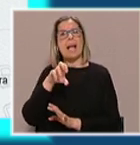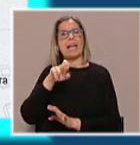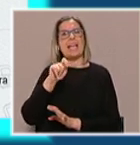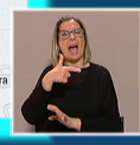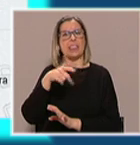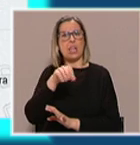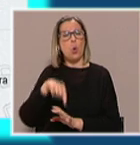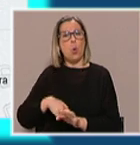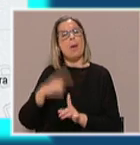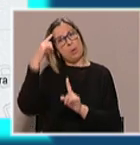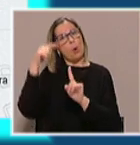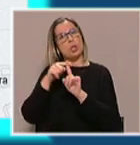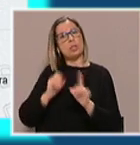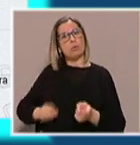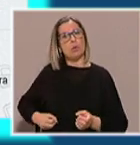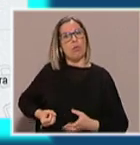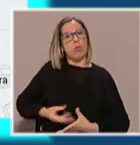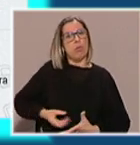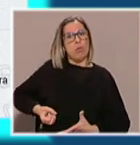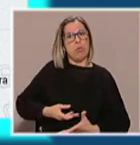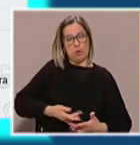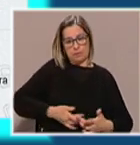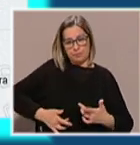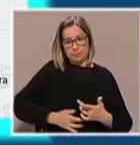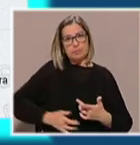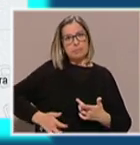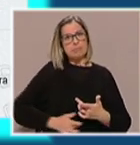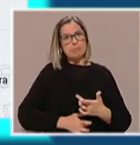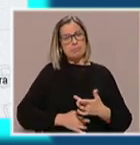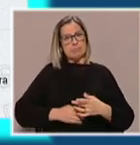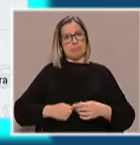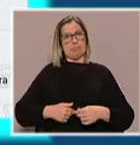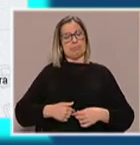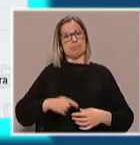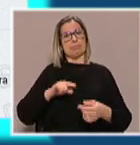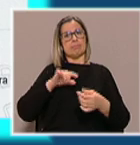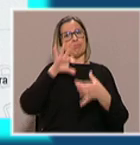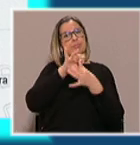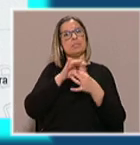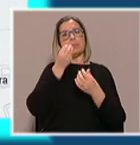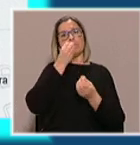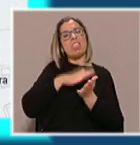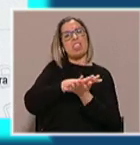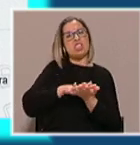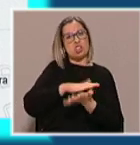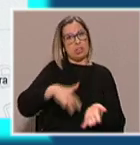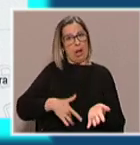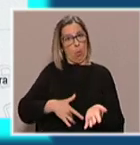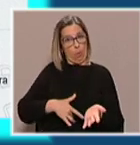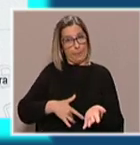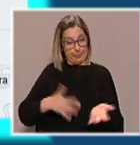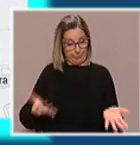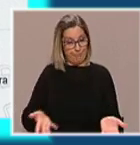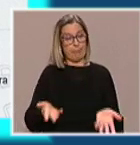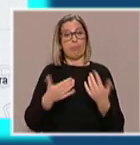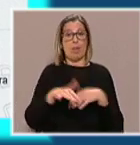para acelerar o processo da digestão. Com isto, o que é que observamos? Que há órgãos que